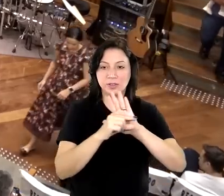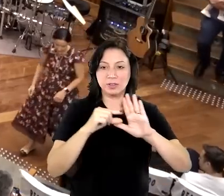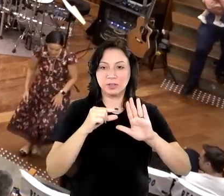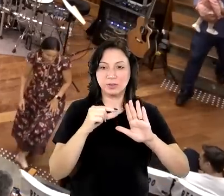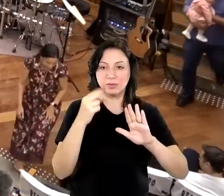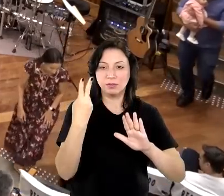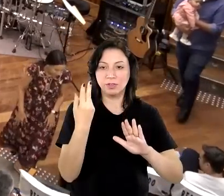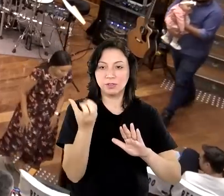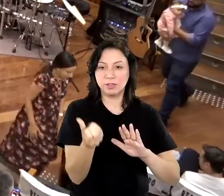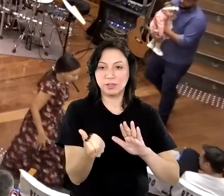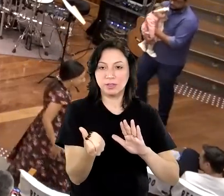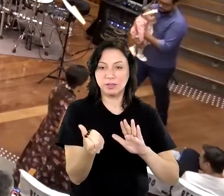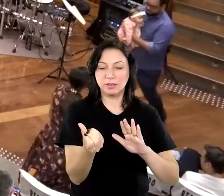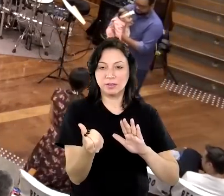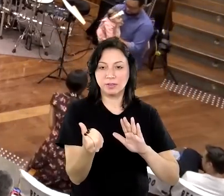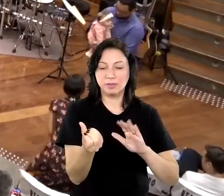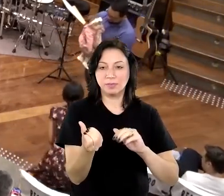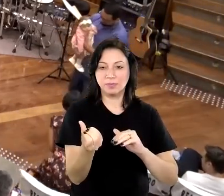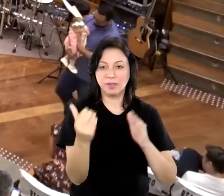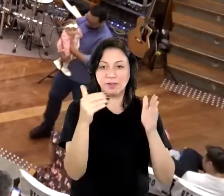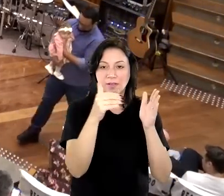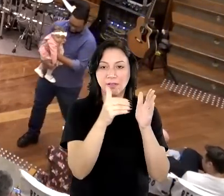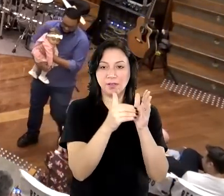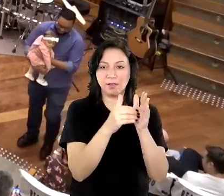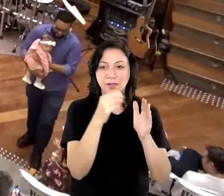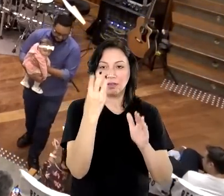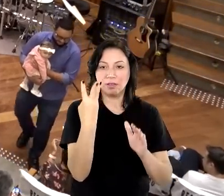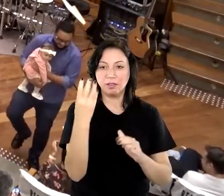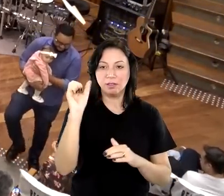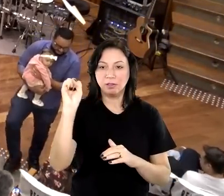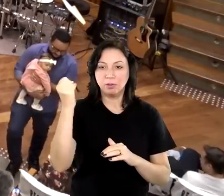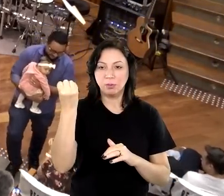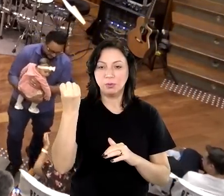versículos 26 a 38.